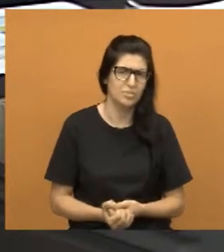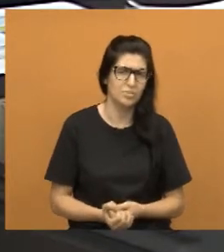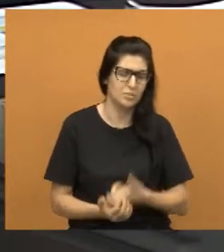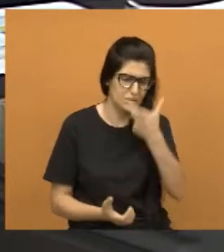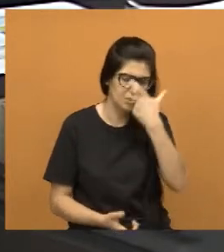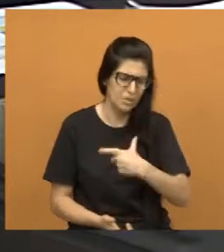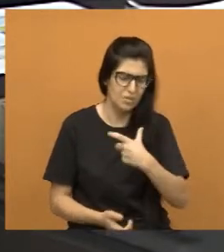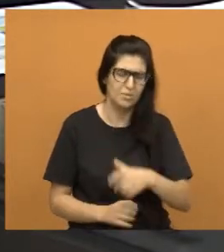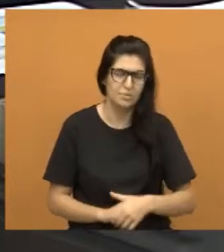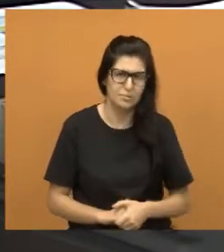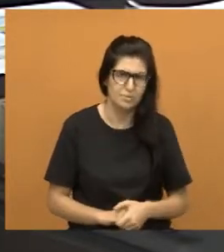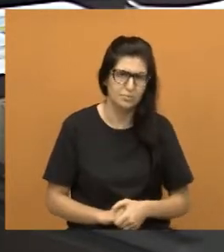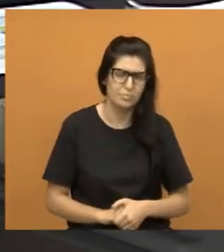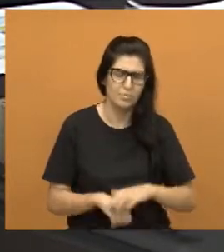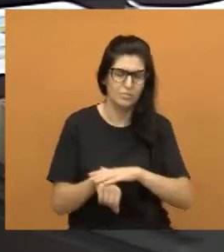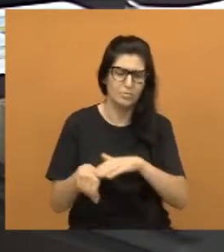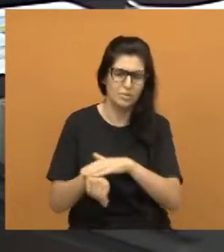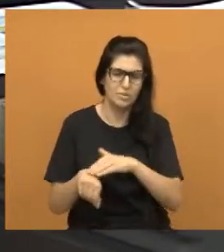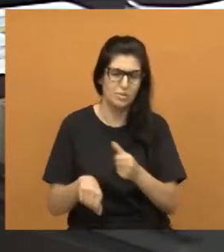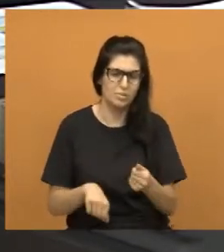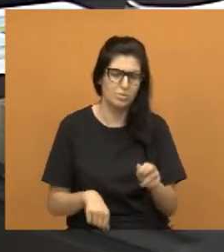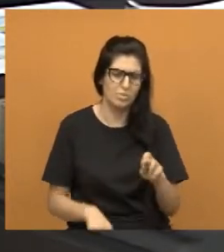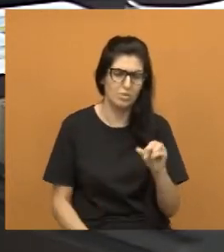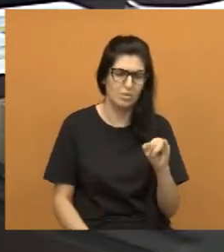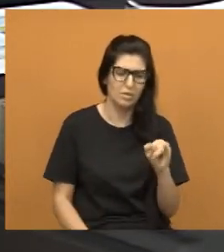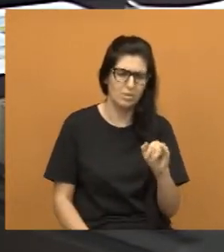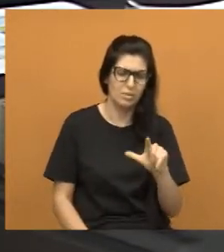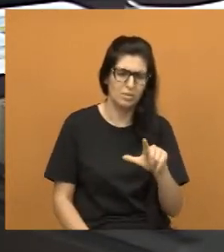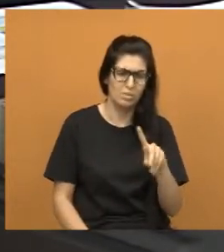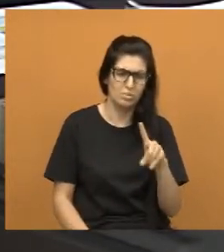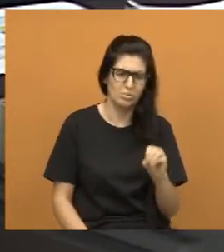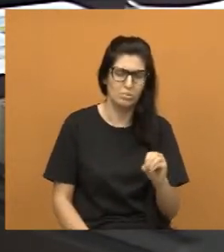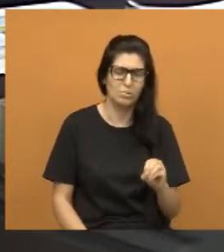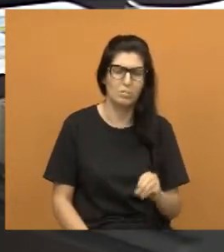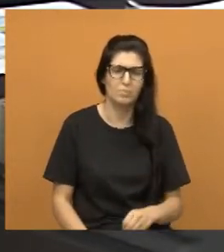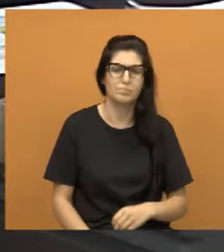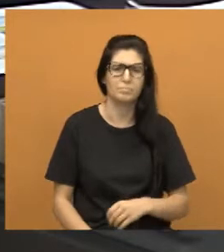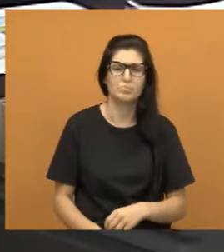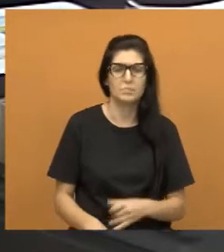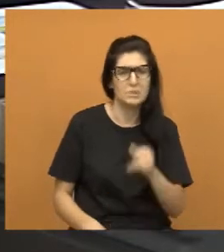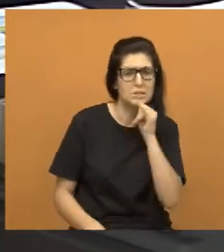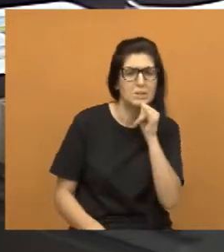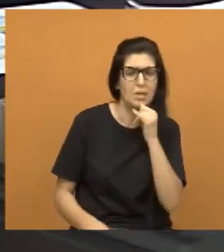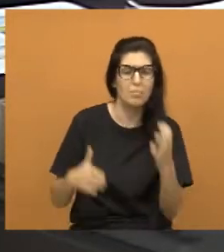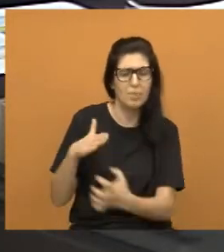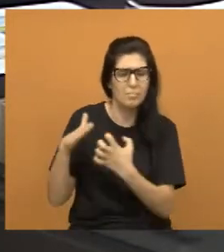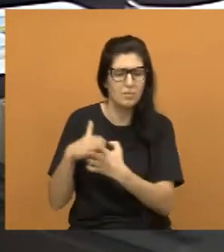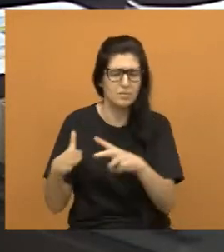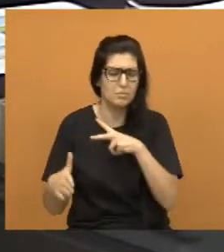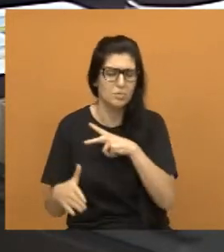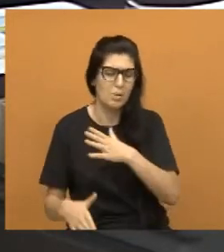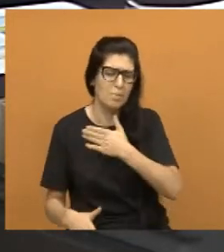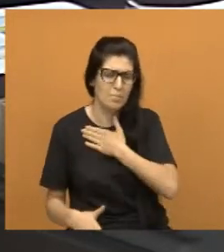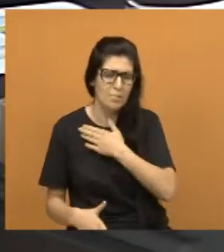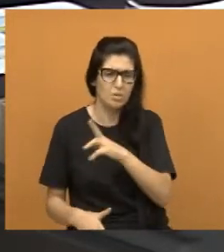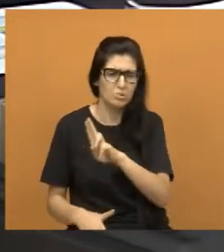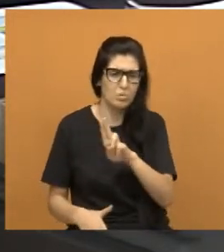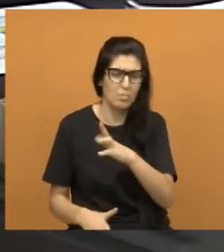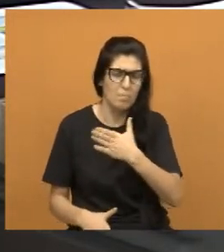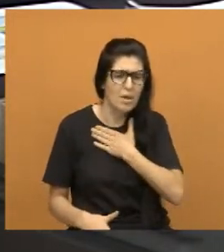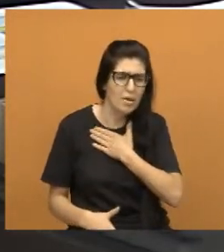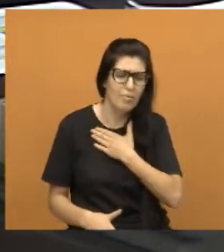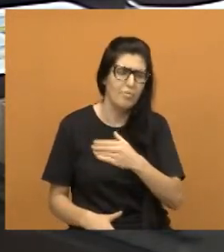aqui agora com o vereador Arildo Batista, né? Por exemplo, a minha empresa, ela leva o meu nome, né? Leva o meu